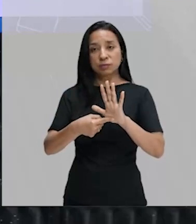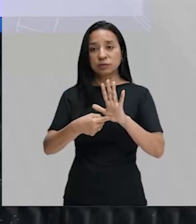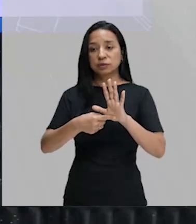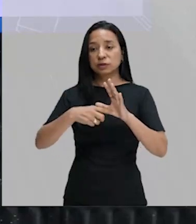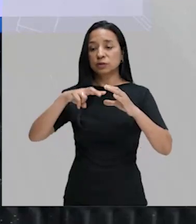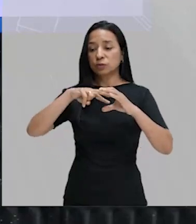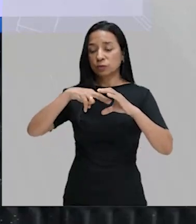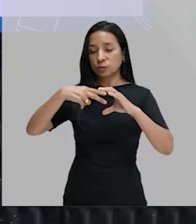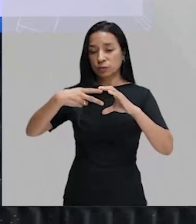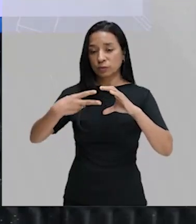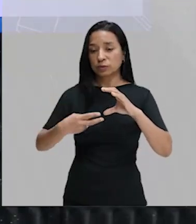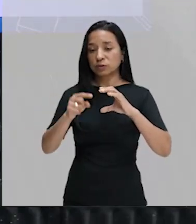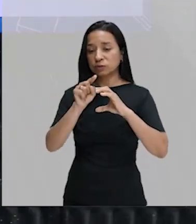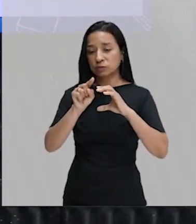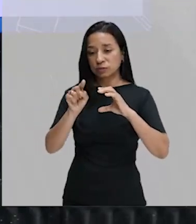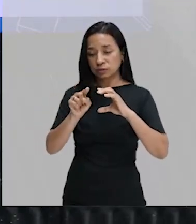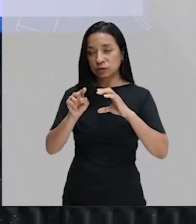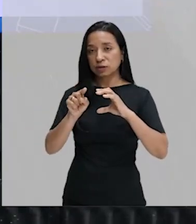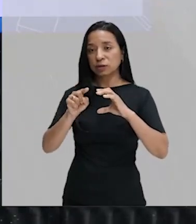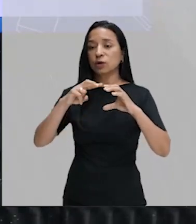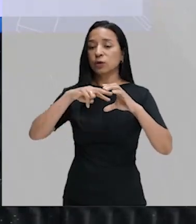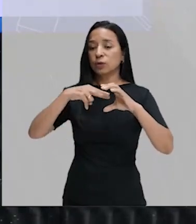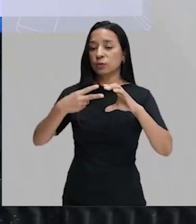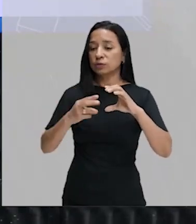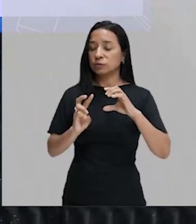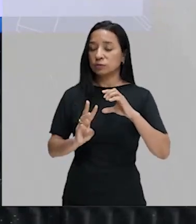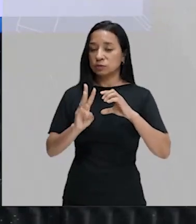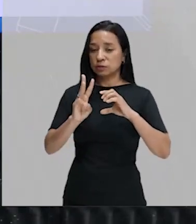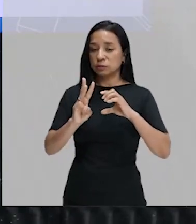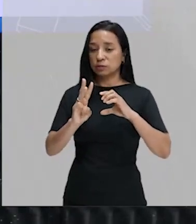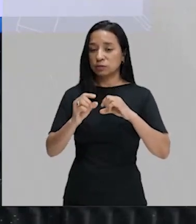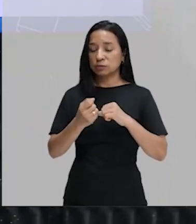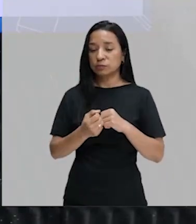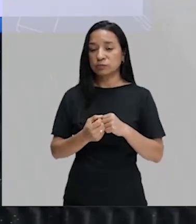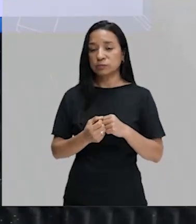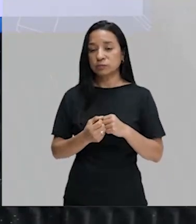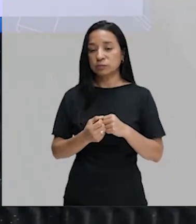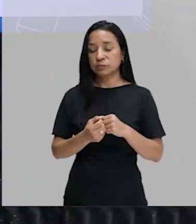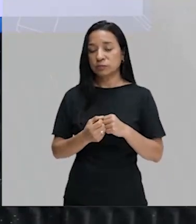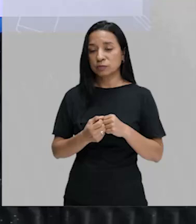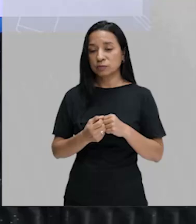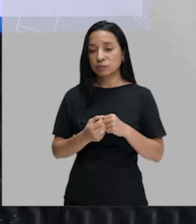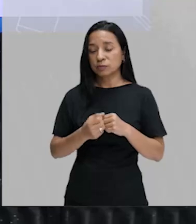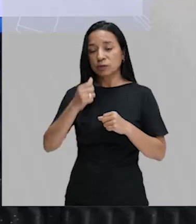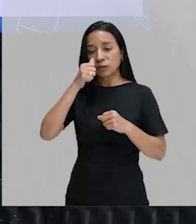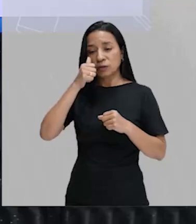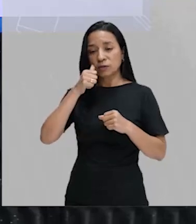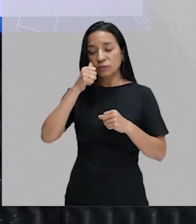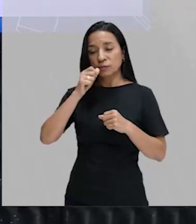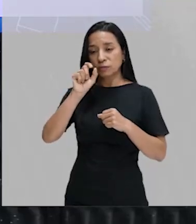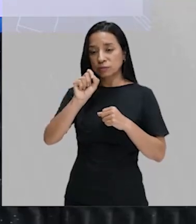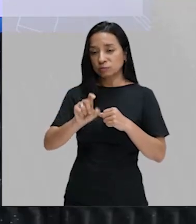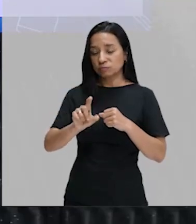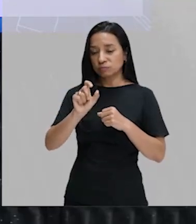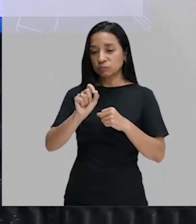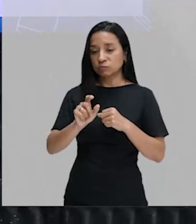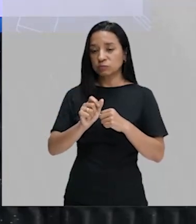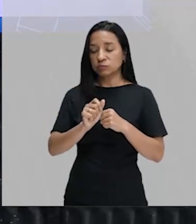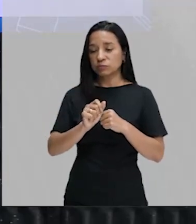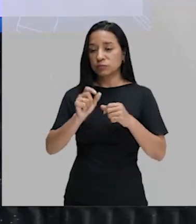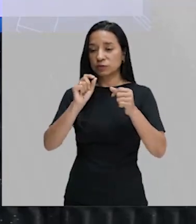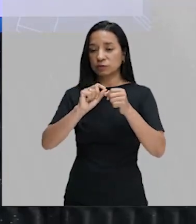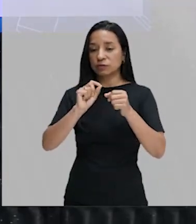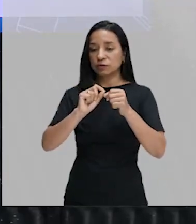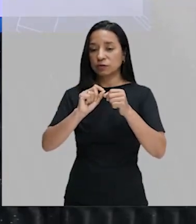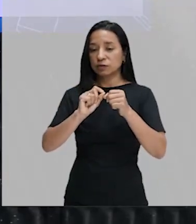cromossomo Z e um cromossomo W. Como ela tem um único alelo A, então a fêmea azul. Então, vou fazer